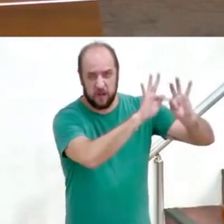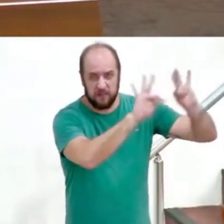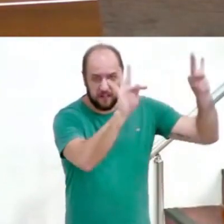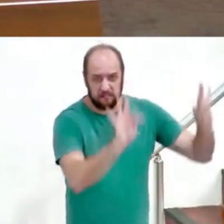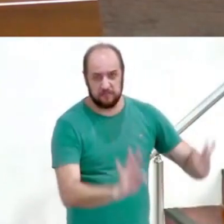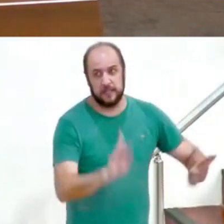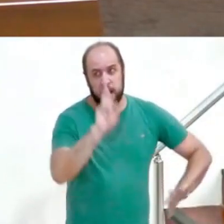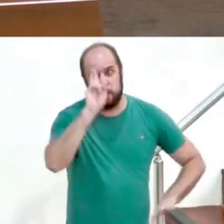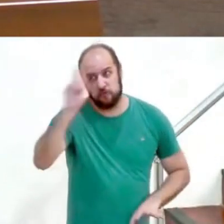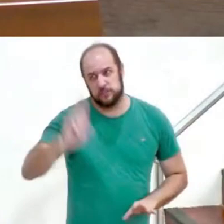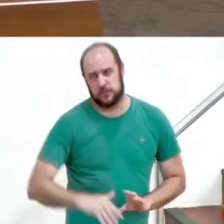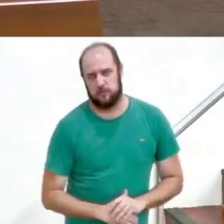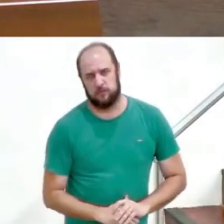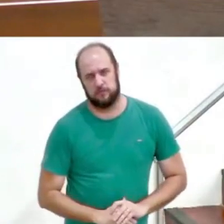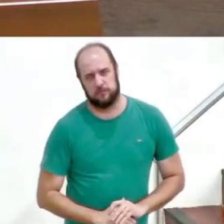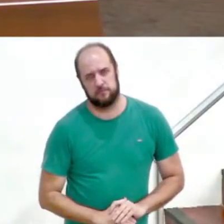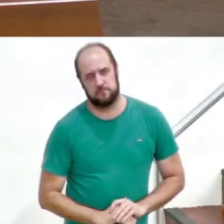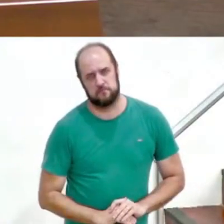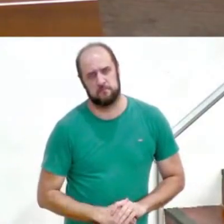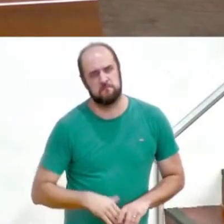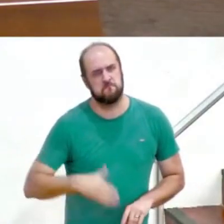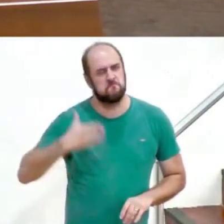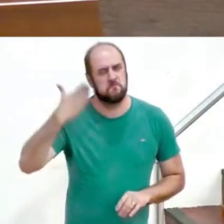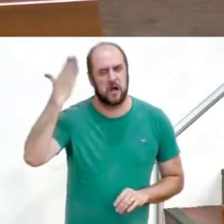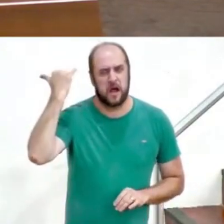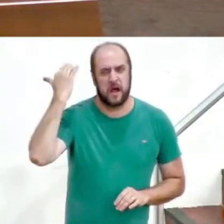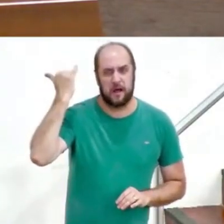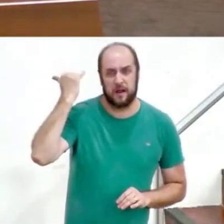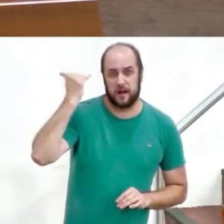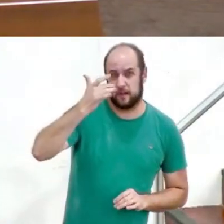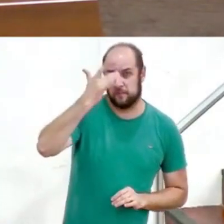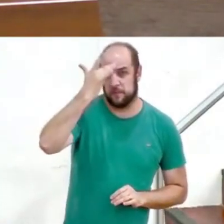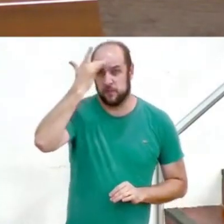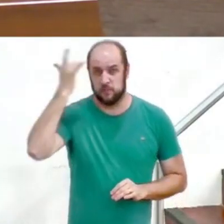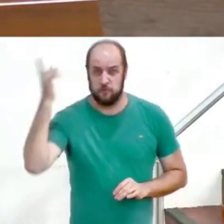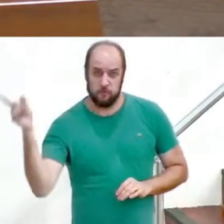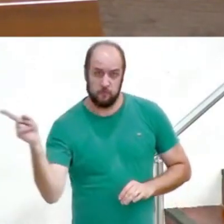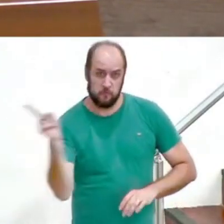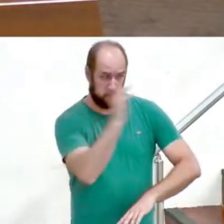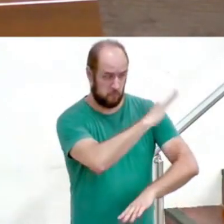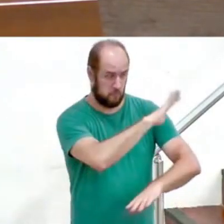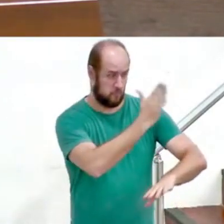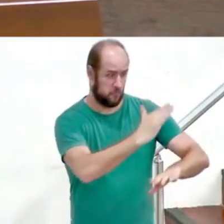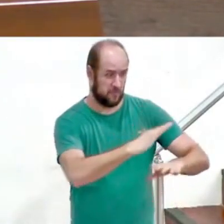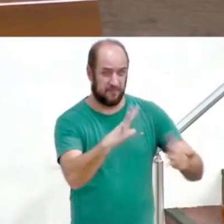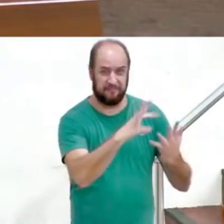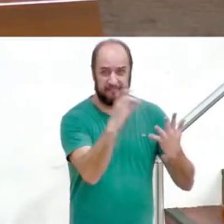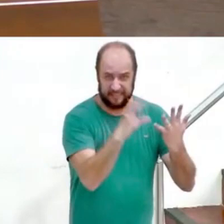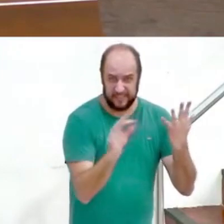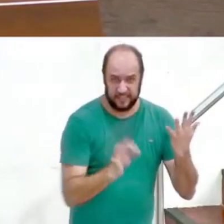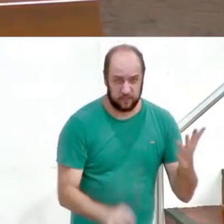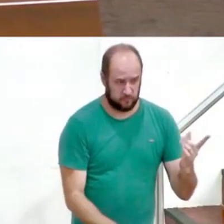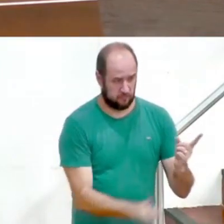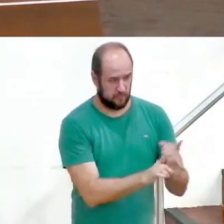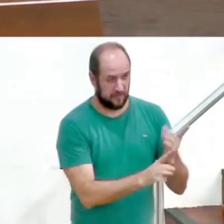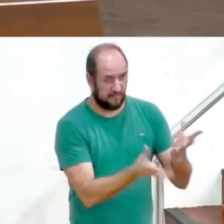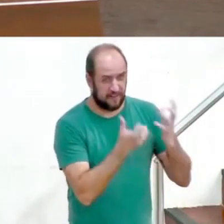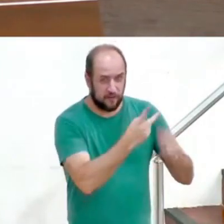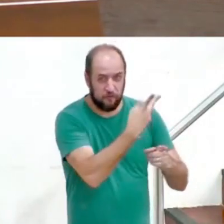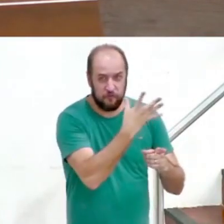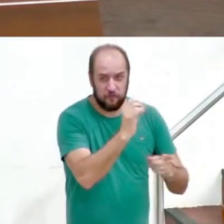Senhor. Antes daquele tempo, alguém vinha a um monte de trigo esperando encontrar 20